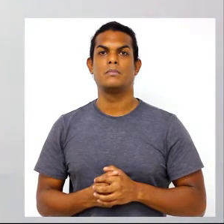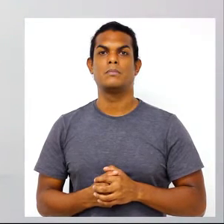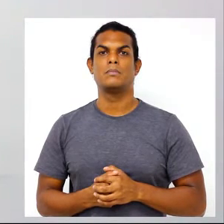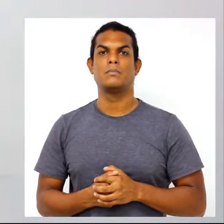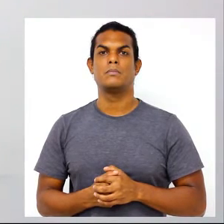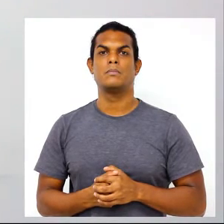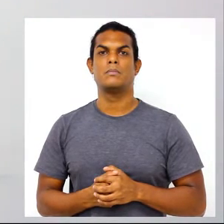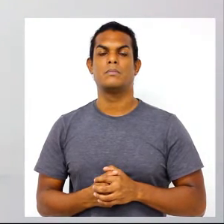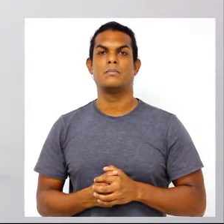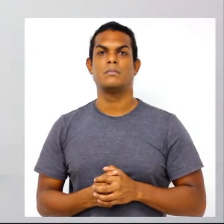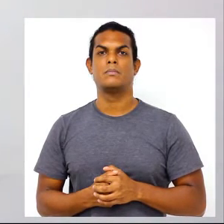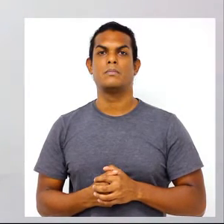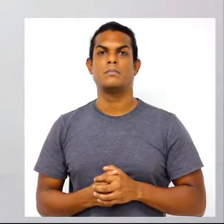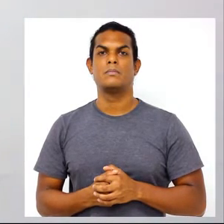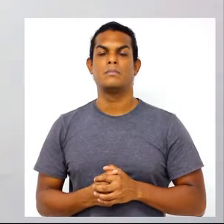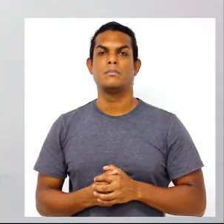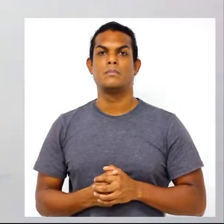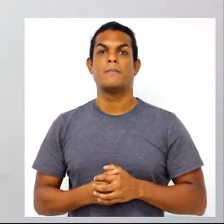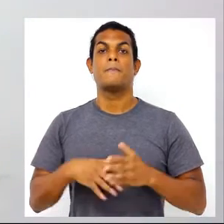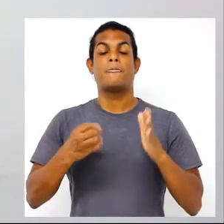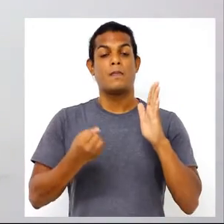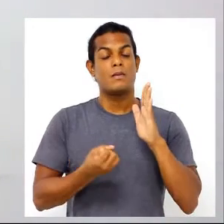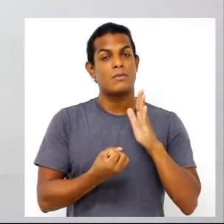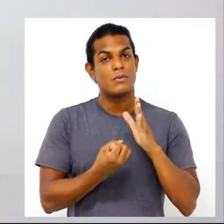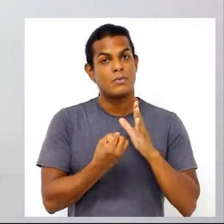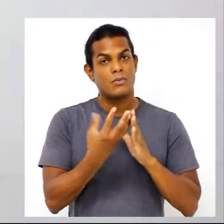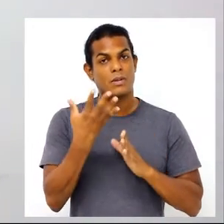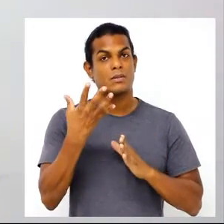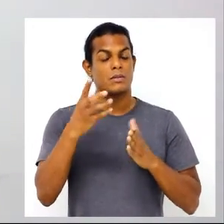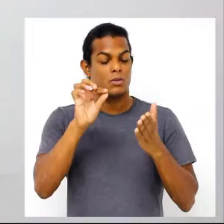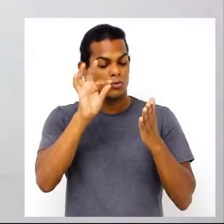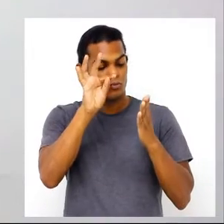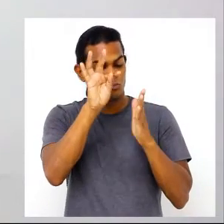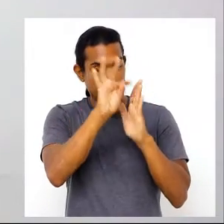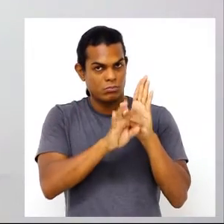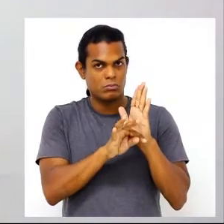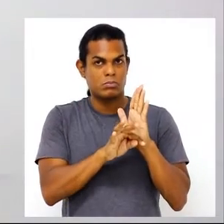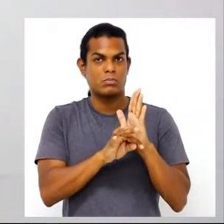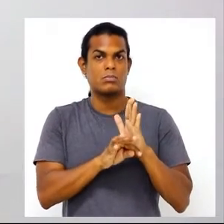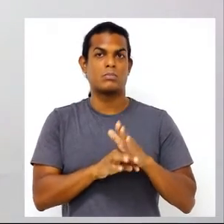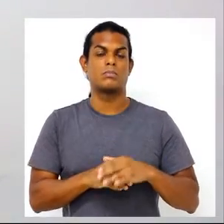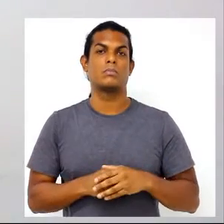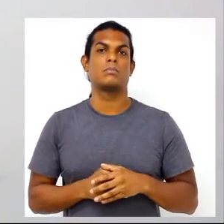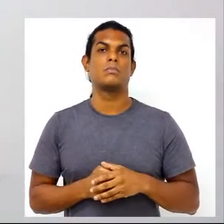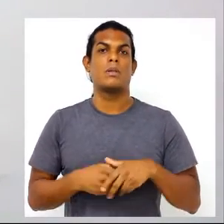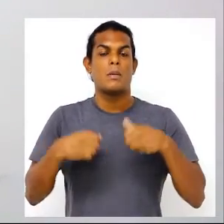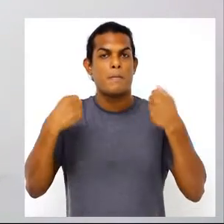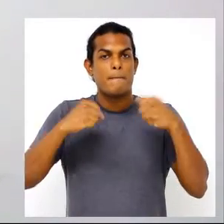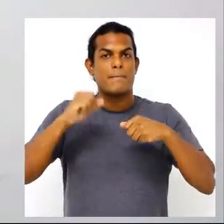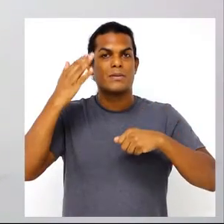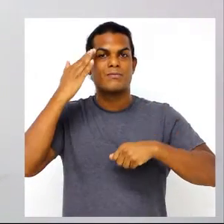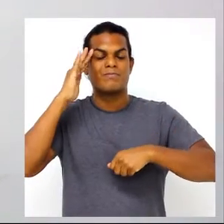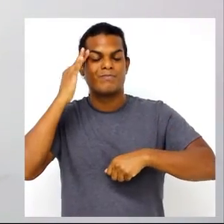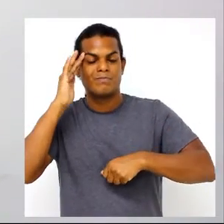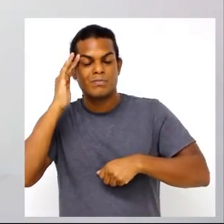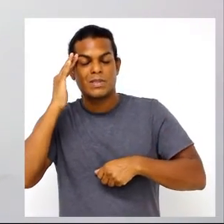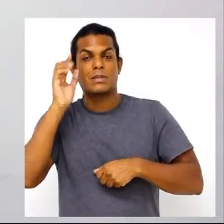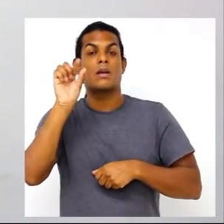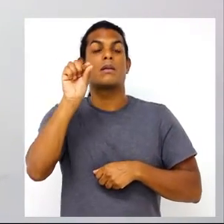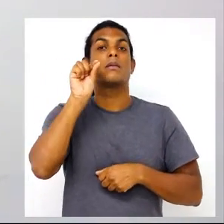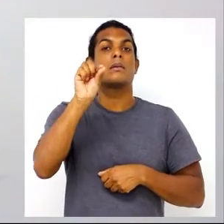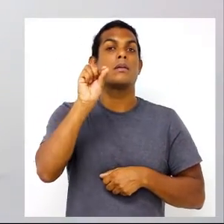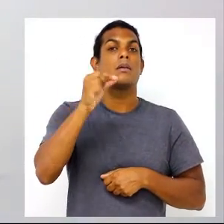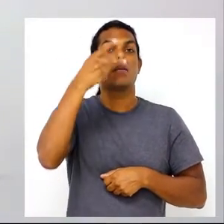no momento em que eu estou produzindo um texto, faz necessário que eu pense quem vai ser o